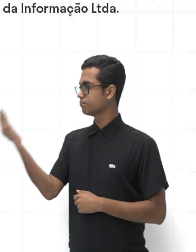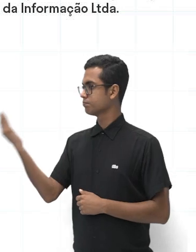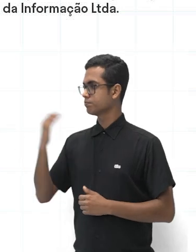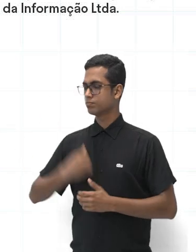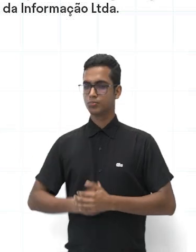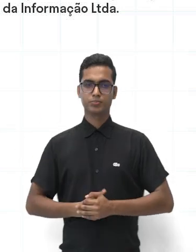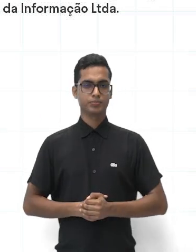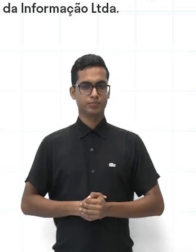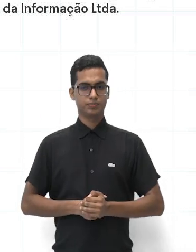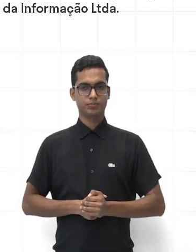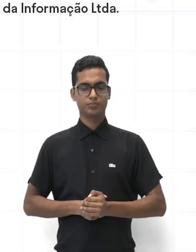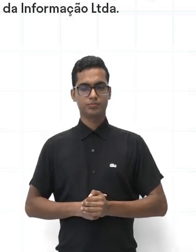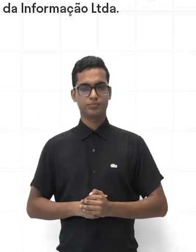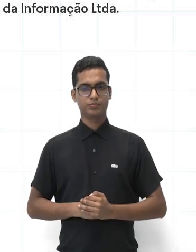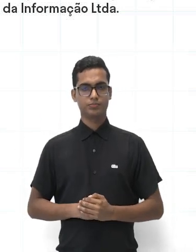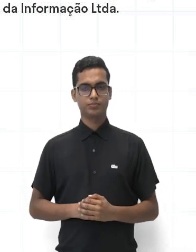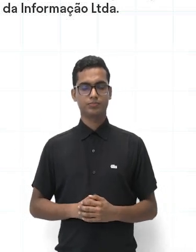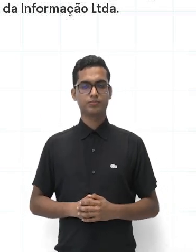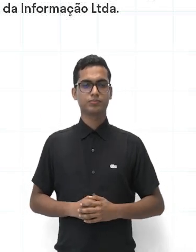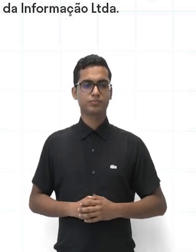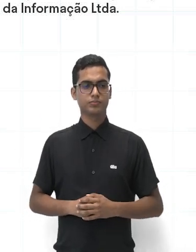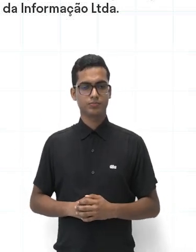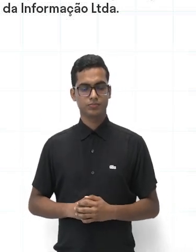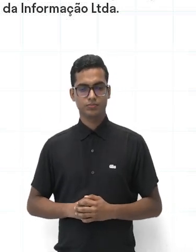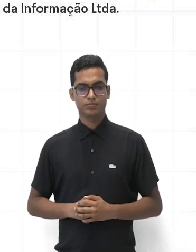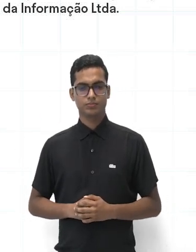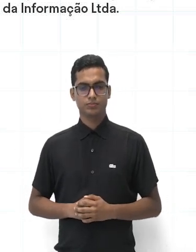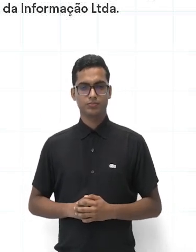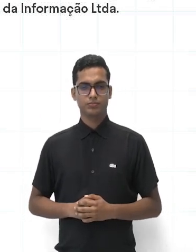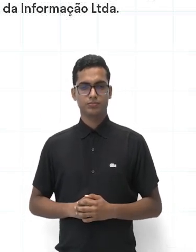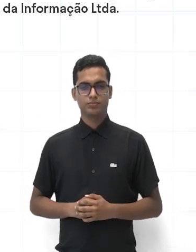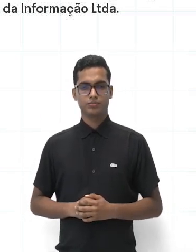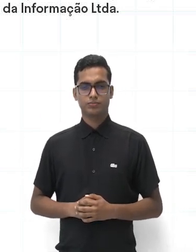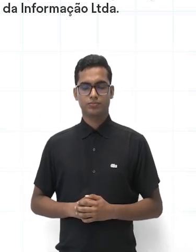na tela. Eu tenho assim: Good